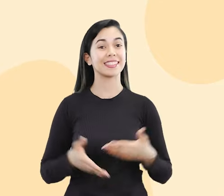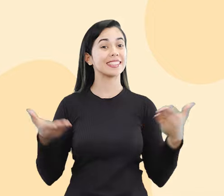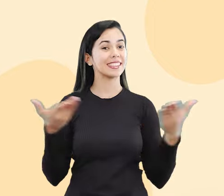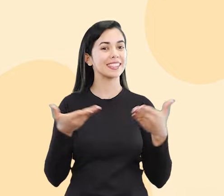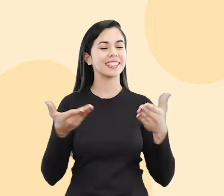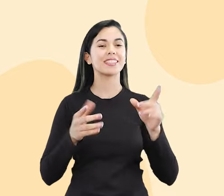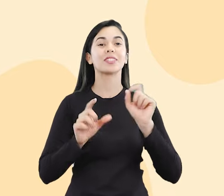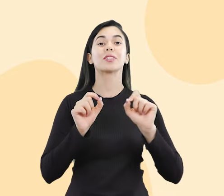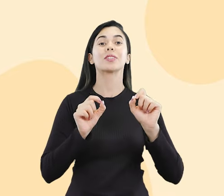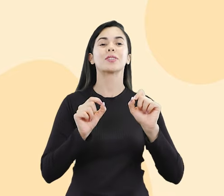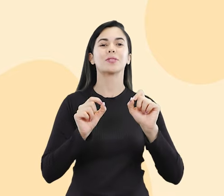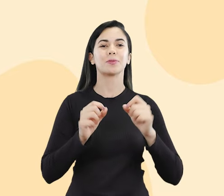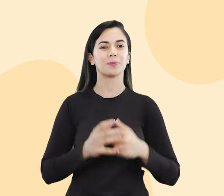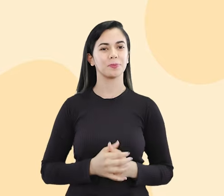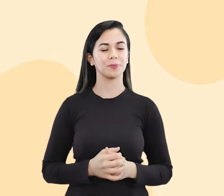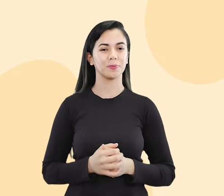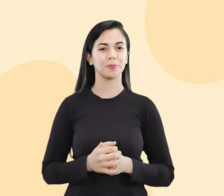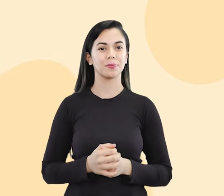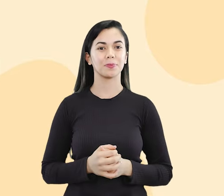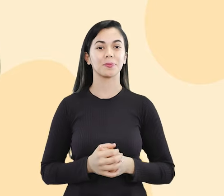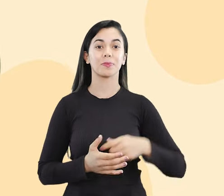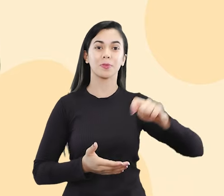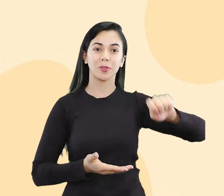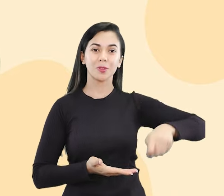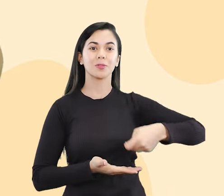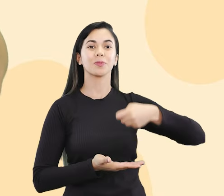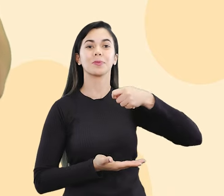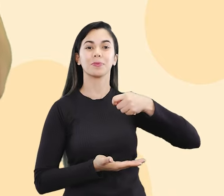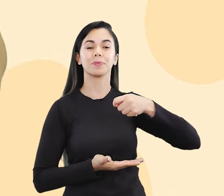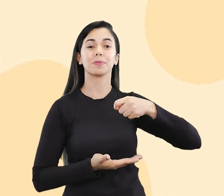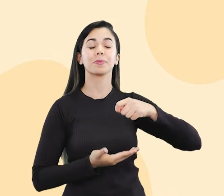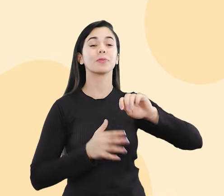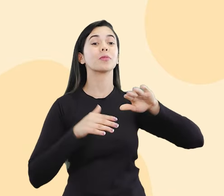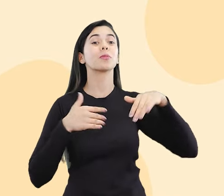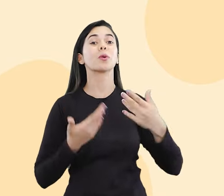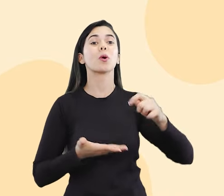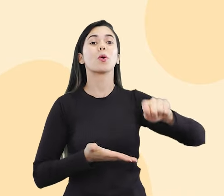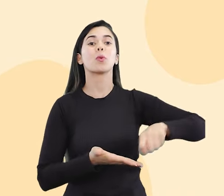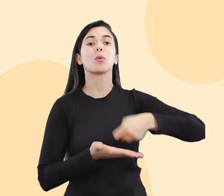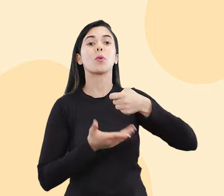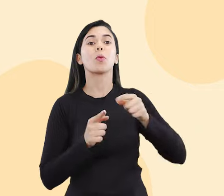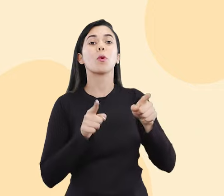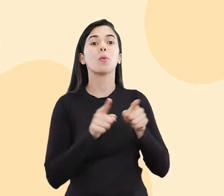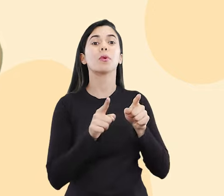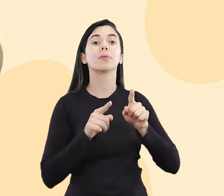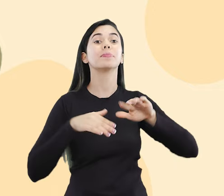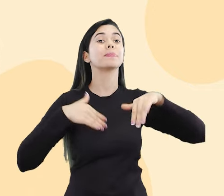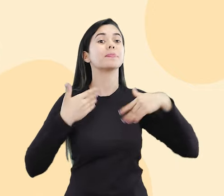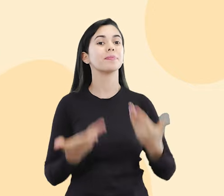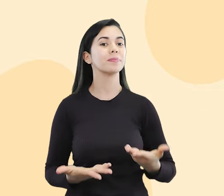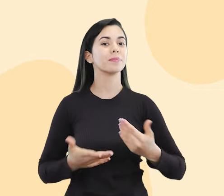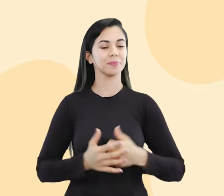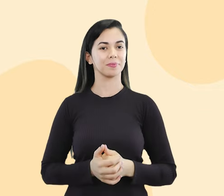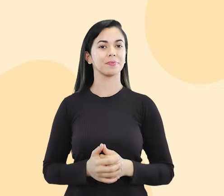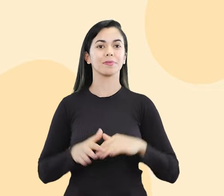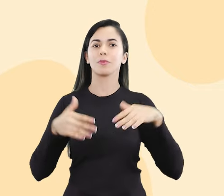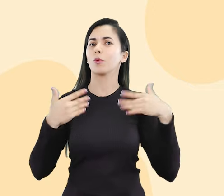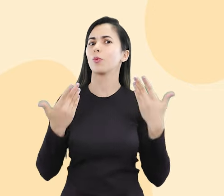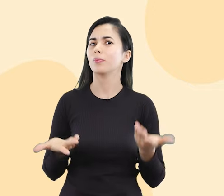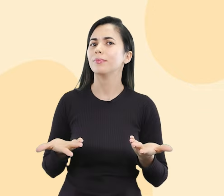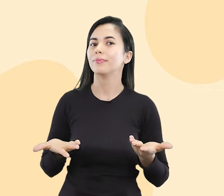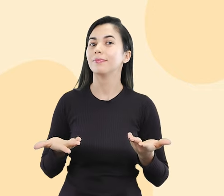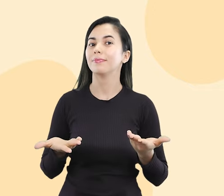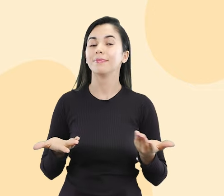Aqui eu tenho colheres. Quem sabe qual é a colher pequena? Qual